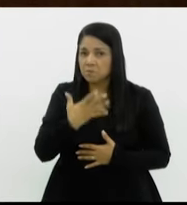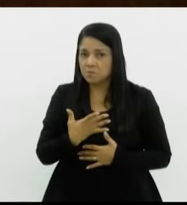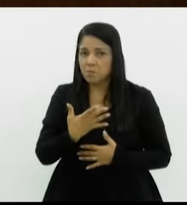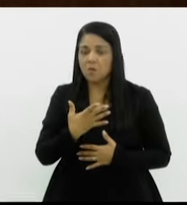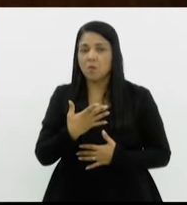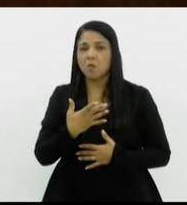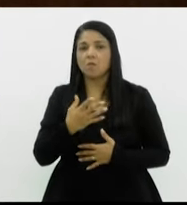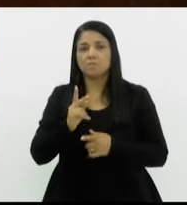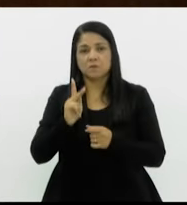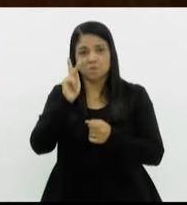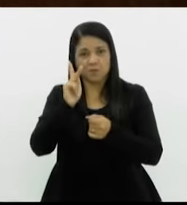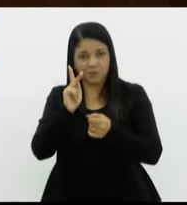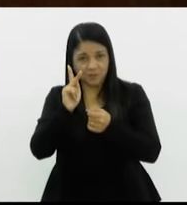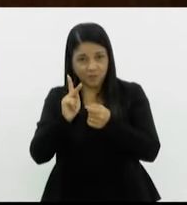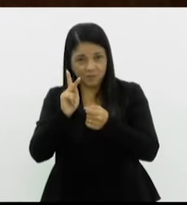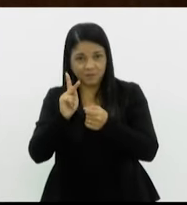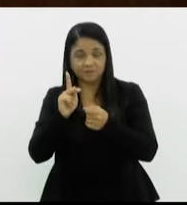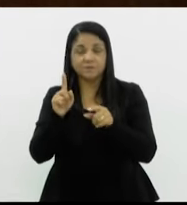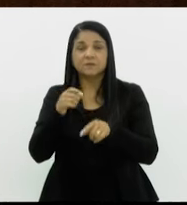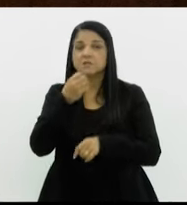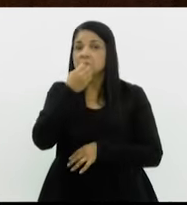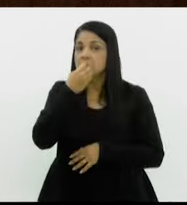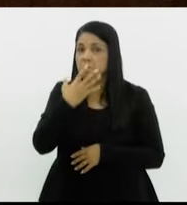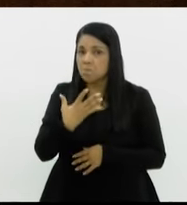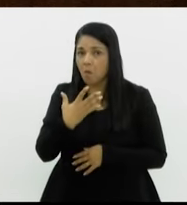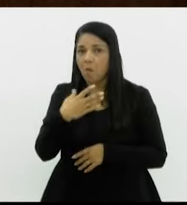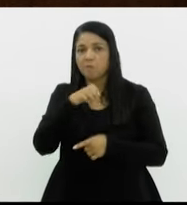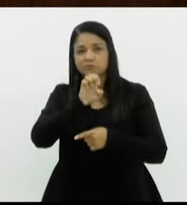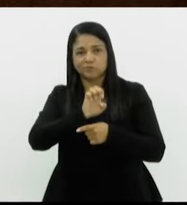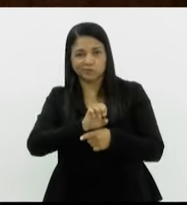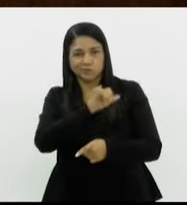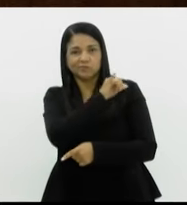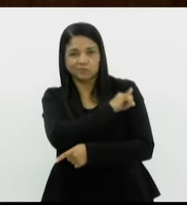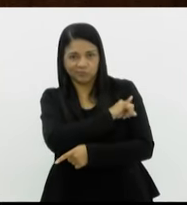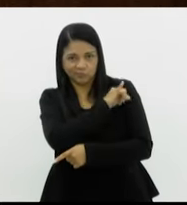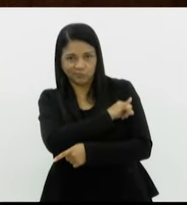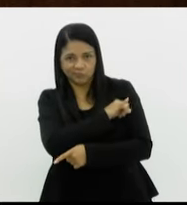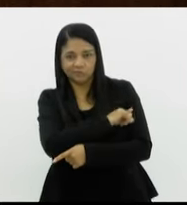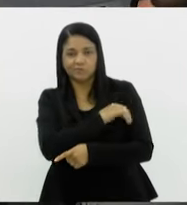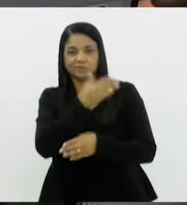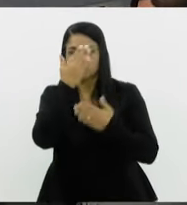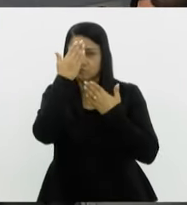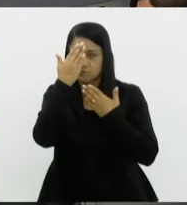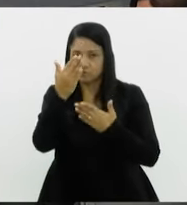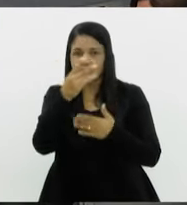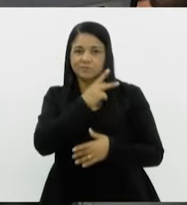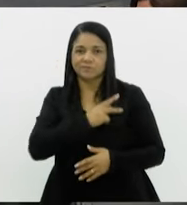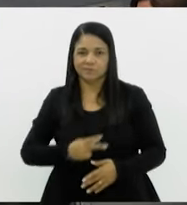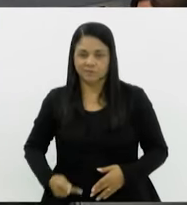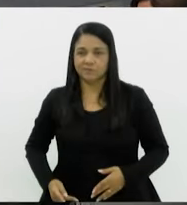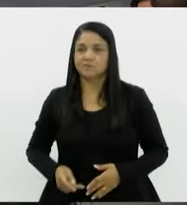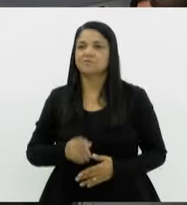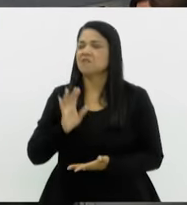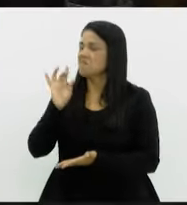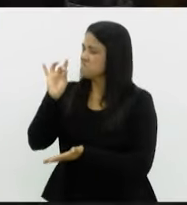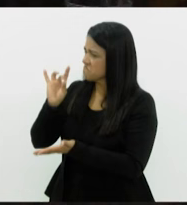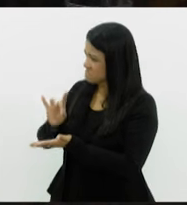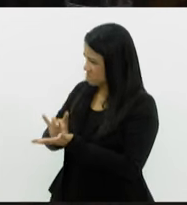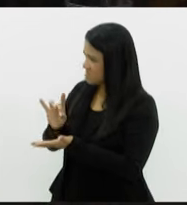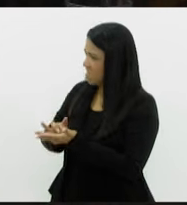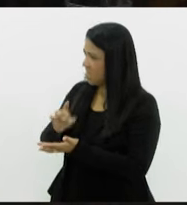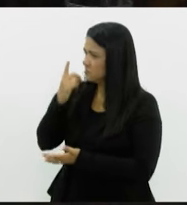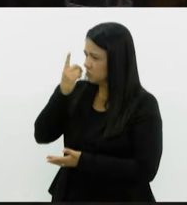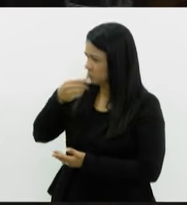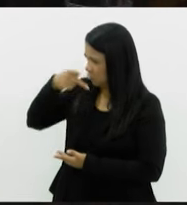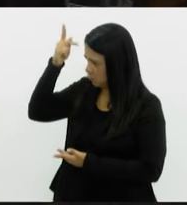a Petrobras e é bom para o Estado do Rio de Janeiro. Muito obrigado, senhor presidente. Verdade, deputado Luiz Paulo.